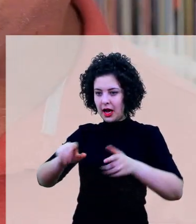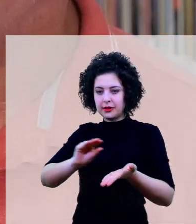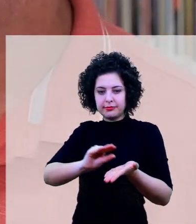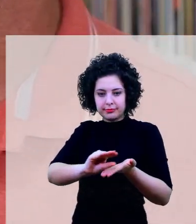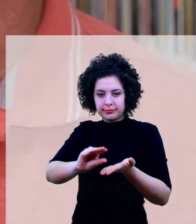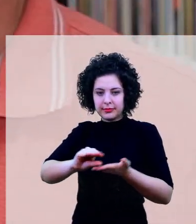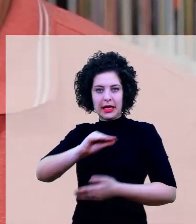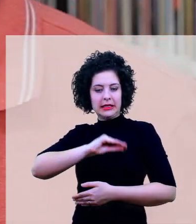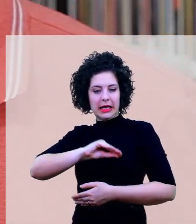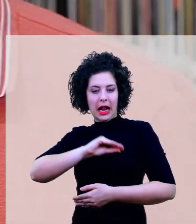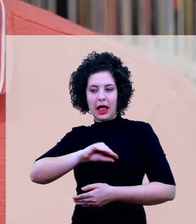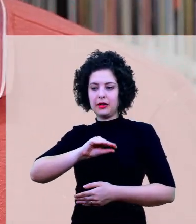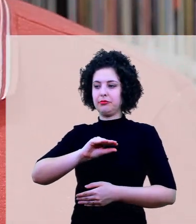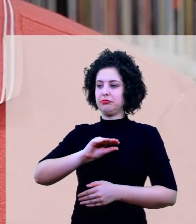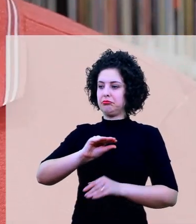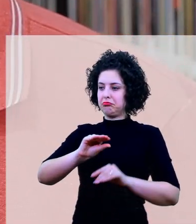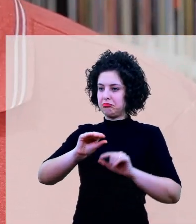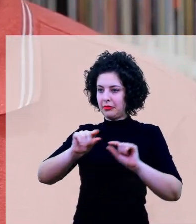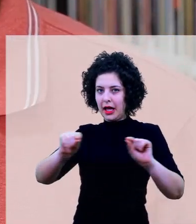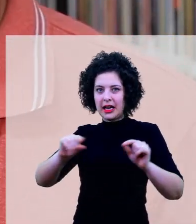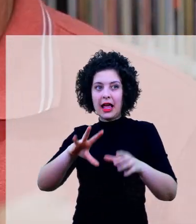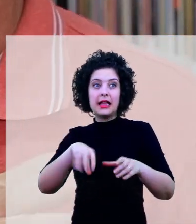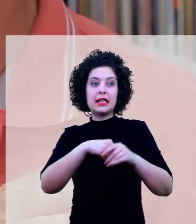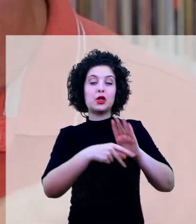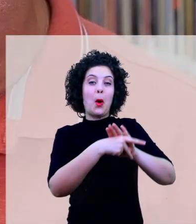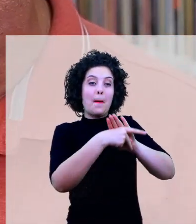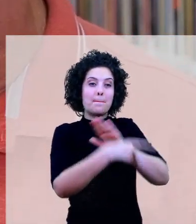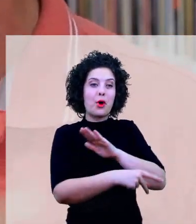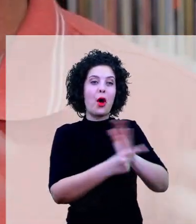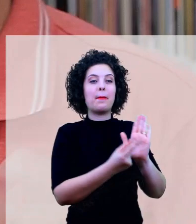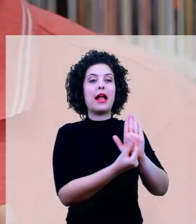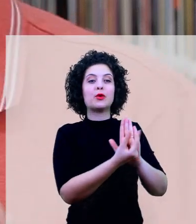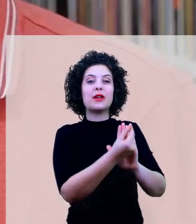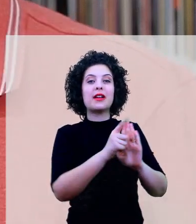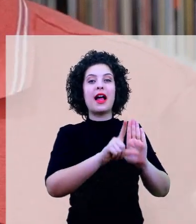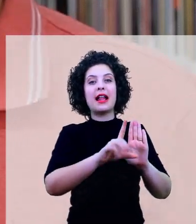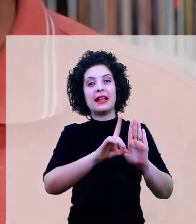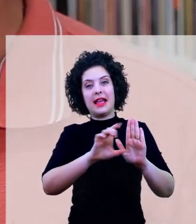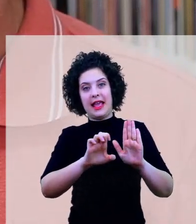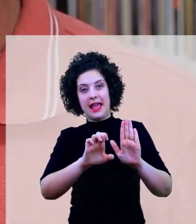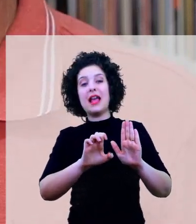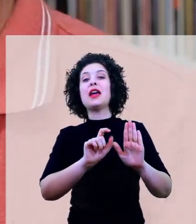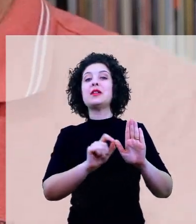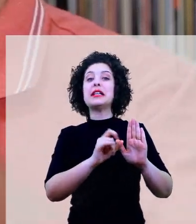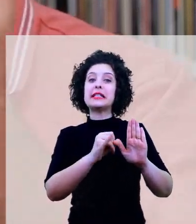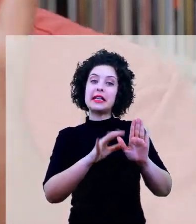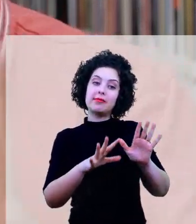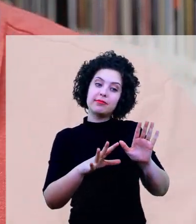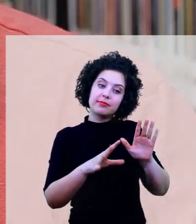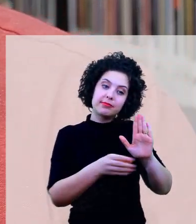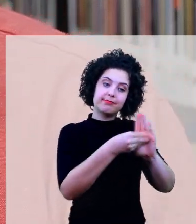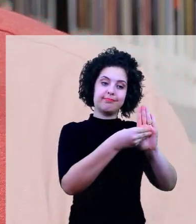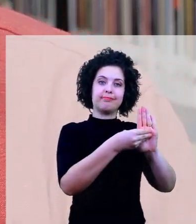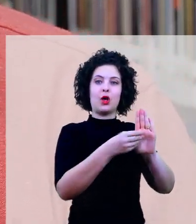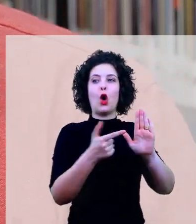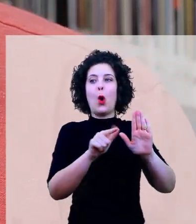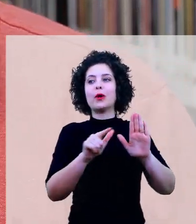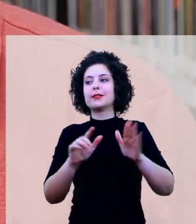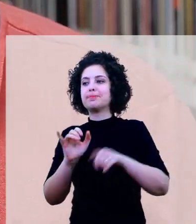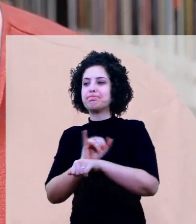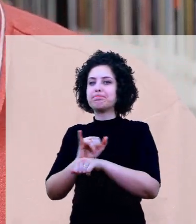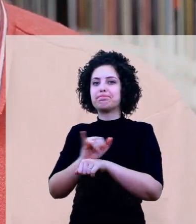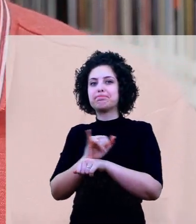entrará nas despesas consideradas de MDE ou não. Se entram, é um outro mecanismo